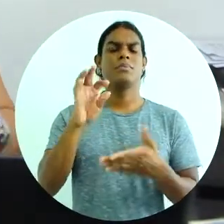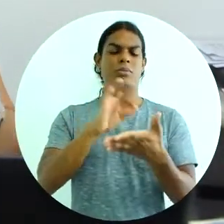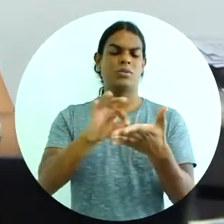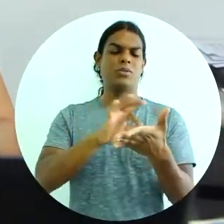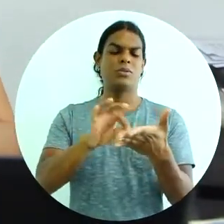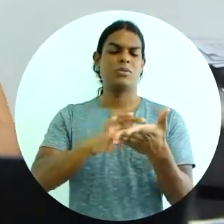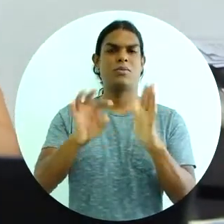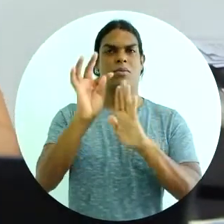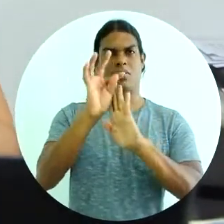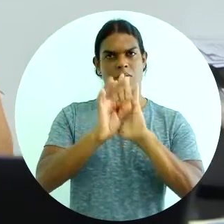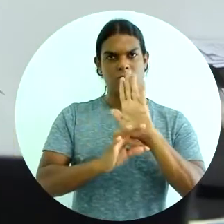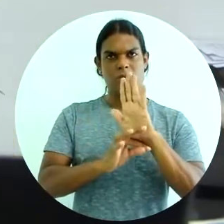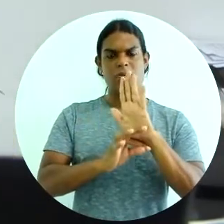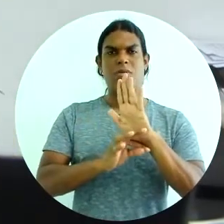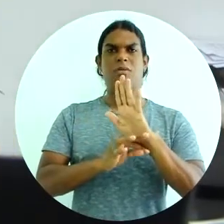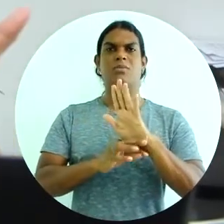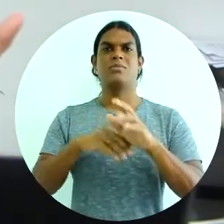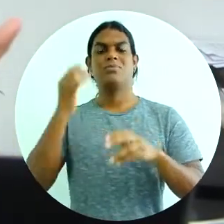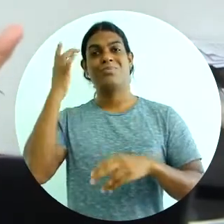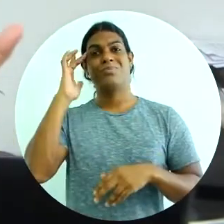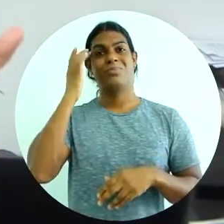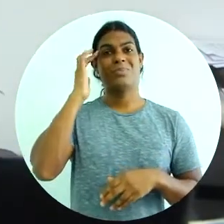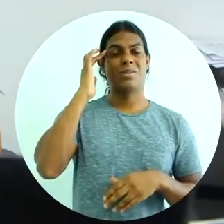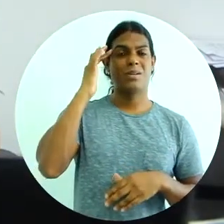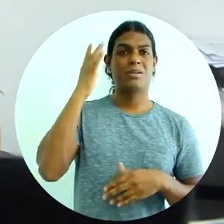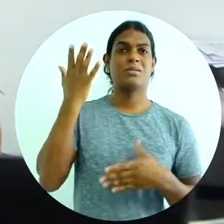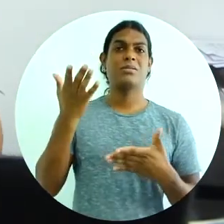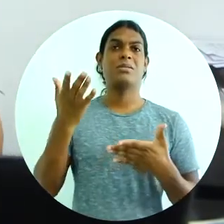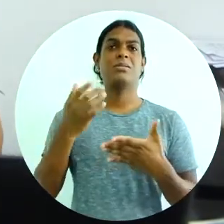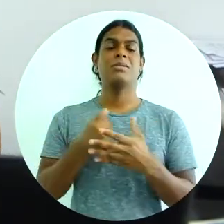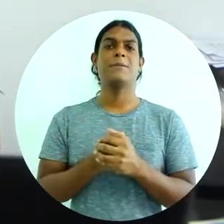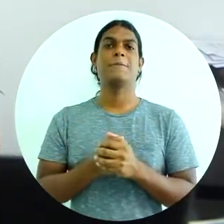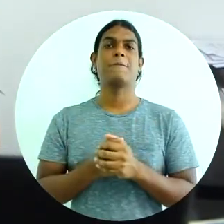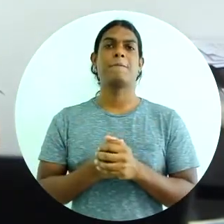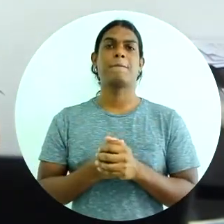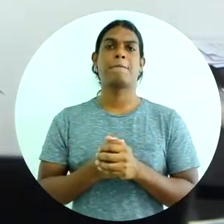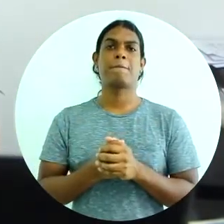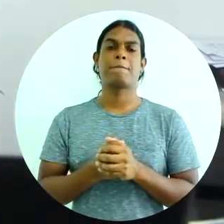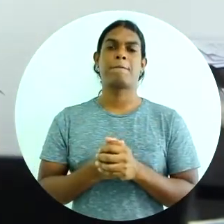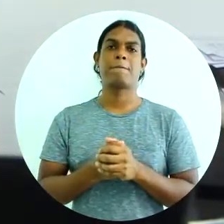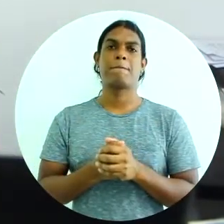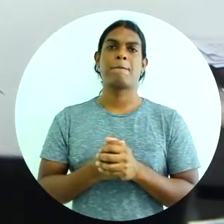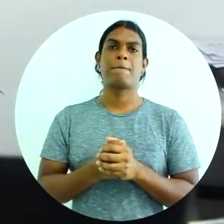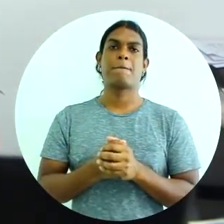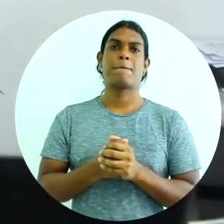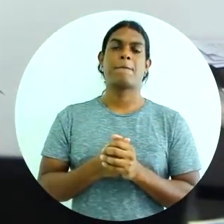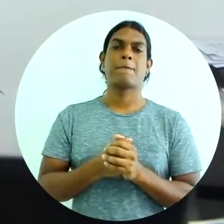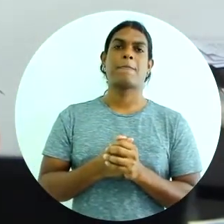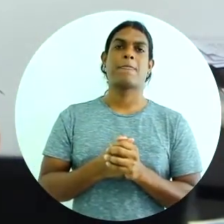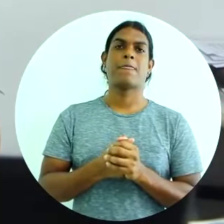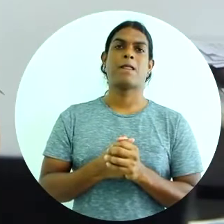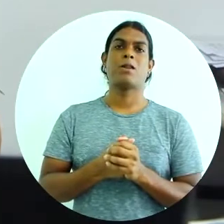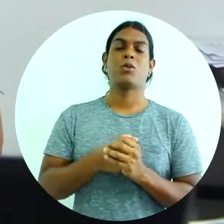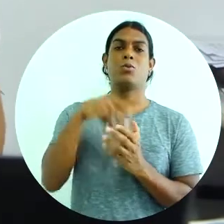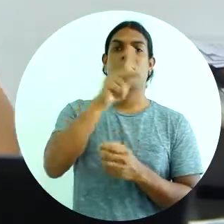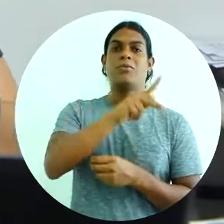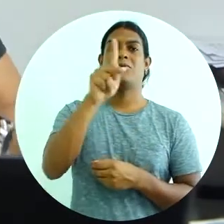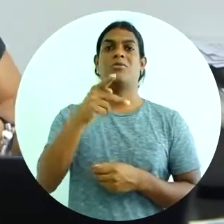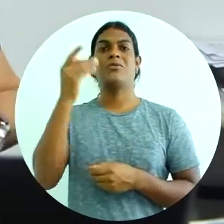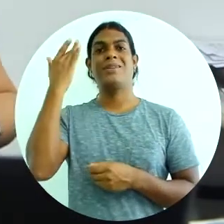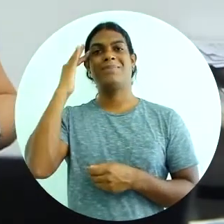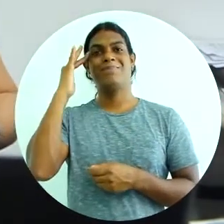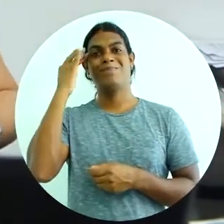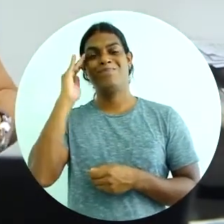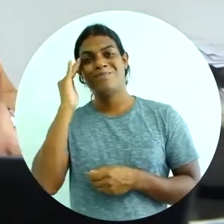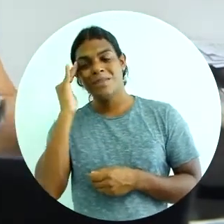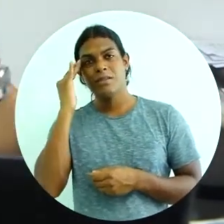a gente acha que o outro, ao ler, vai entender da mesma forma da perspectiva que a gente quis passar. Mas essa relação, às vezes, ela não é tão clara